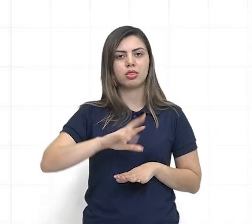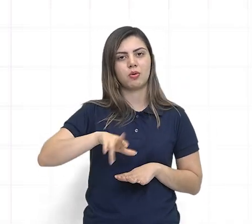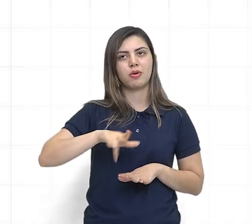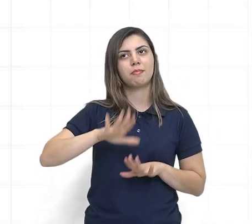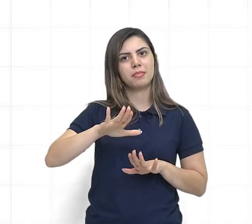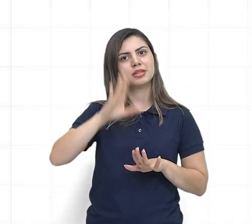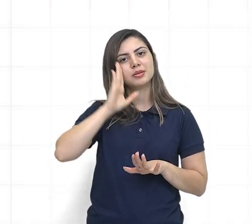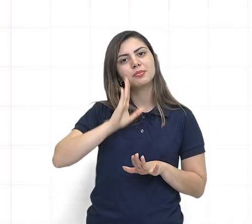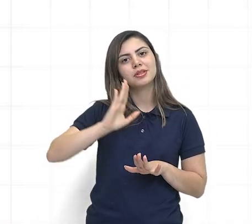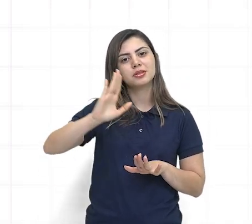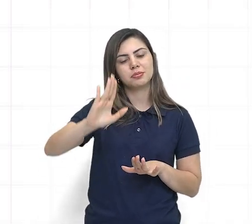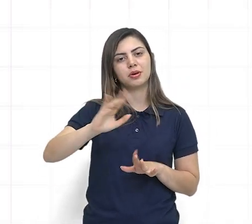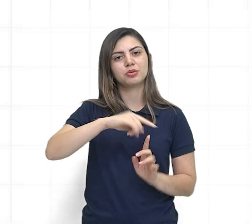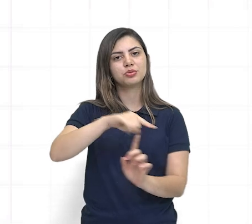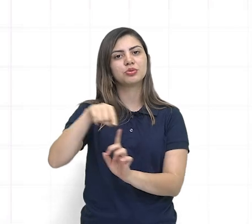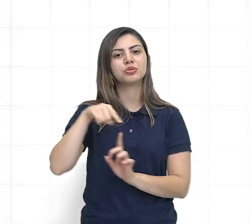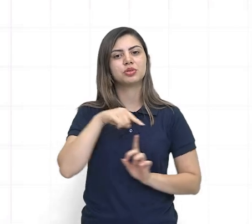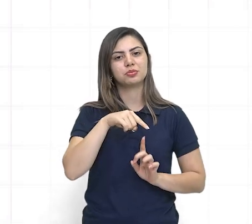claro, mas